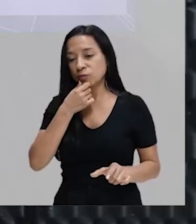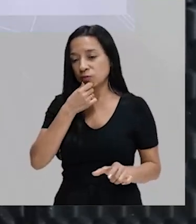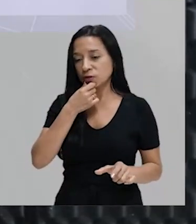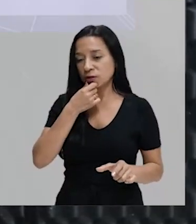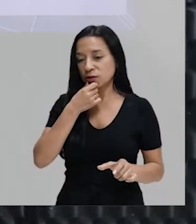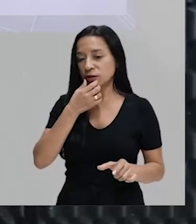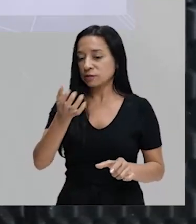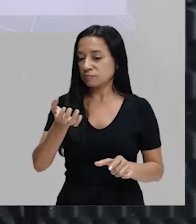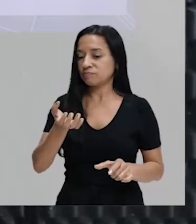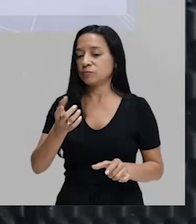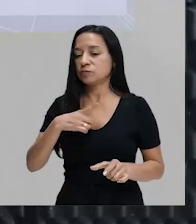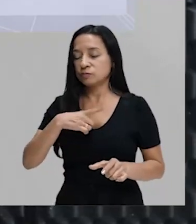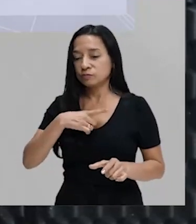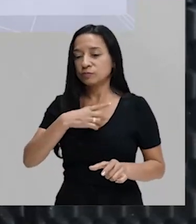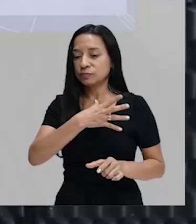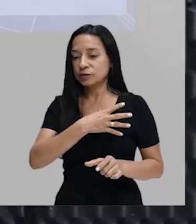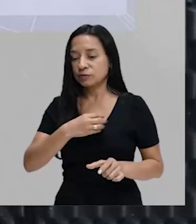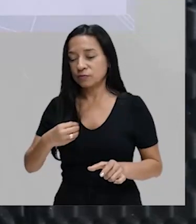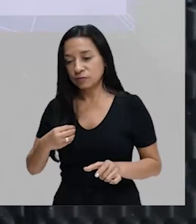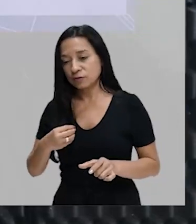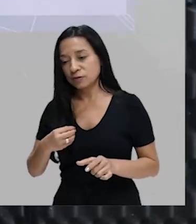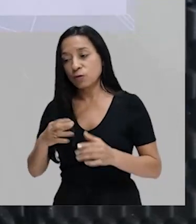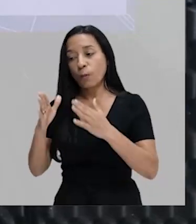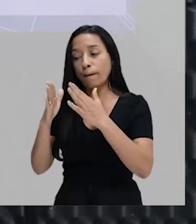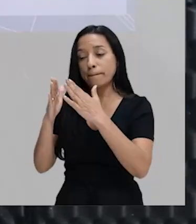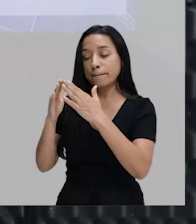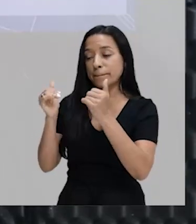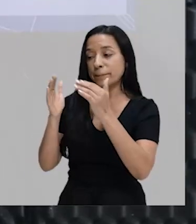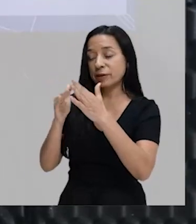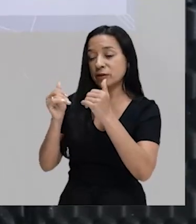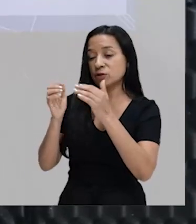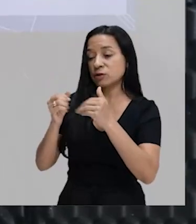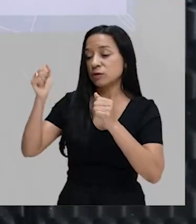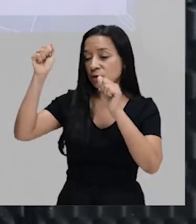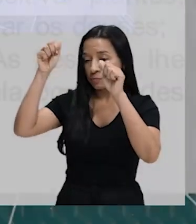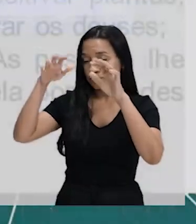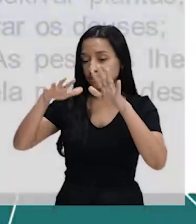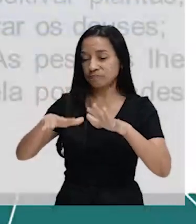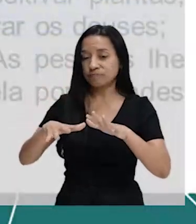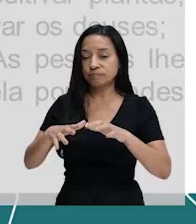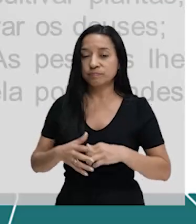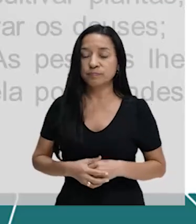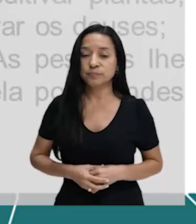para Cuiti que eles pediam essa bênção.